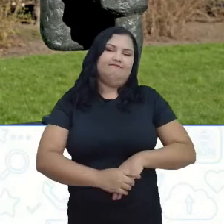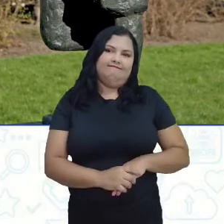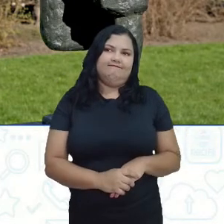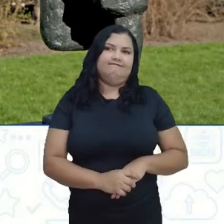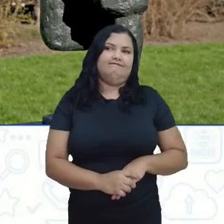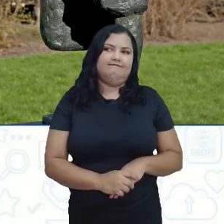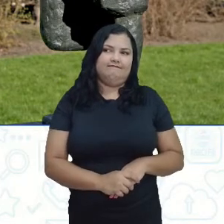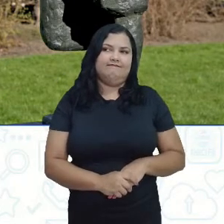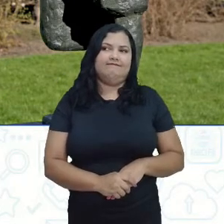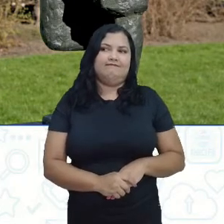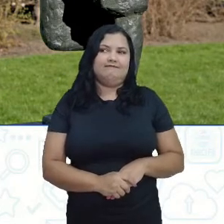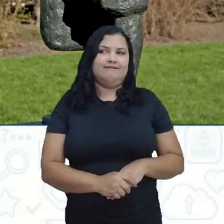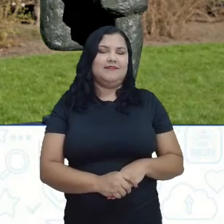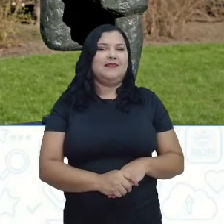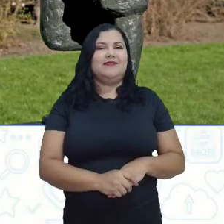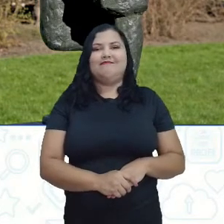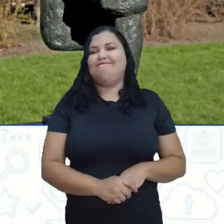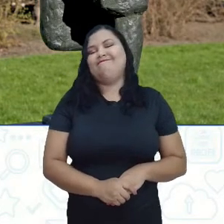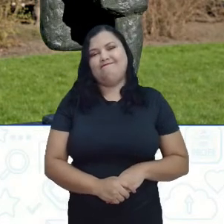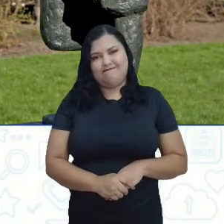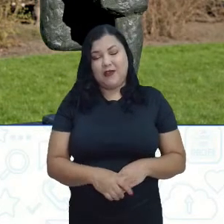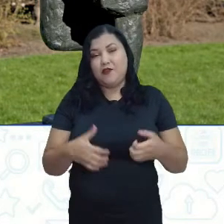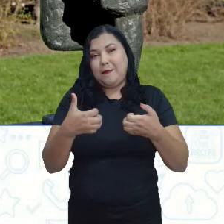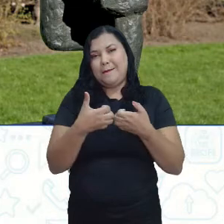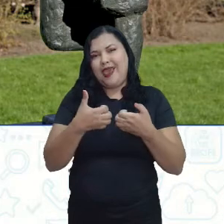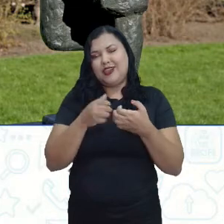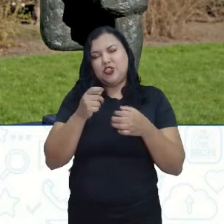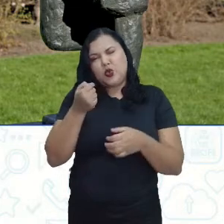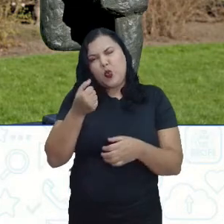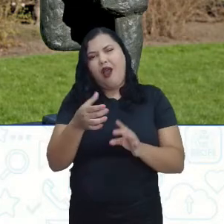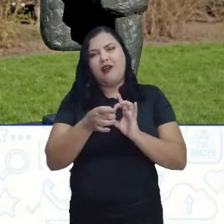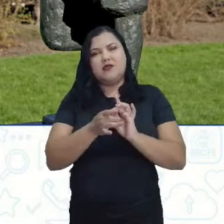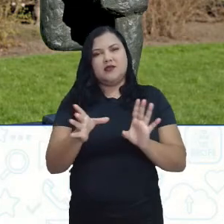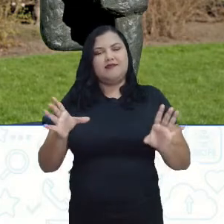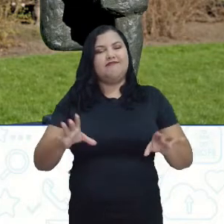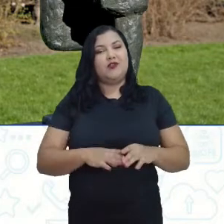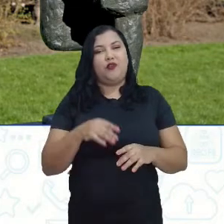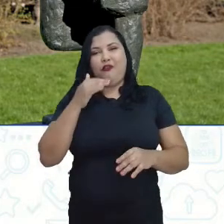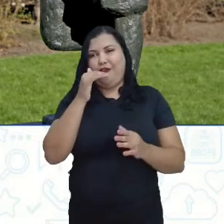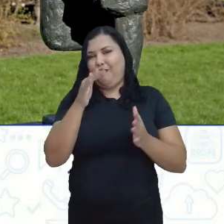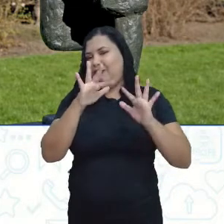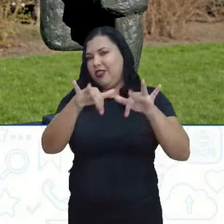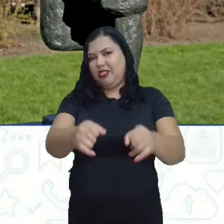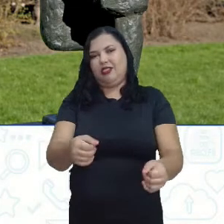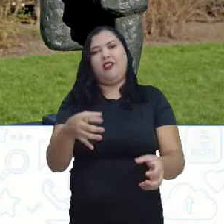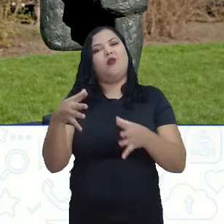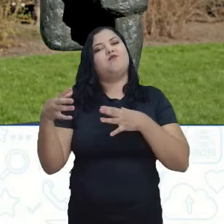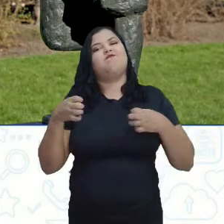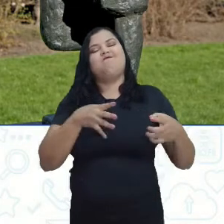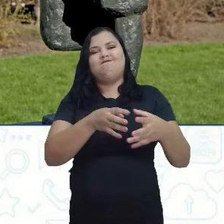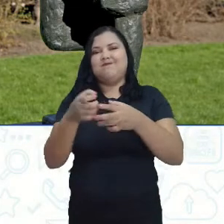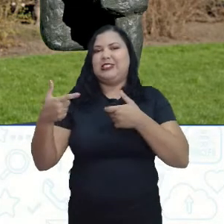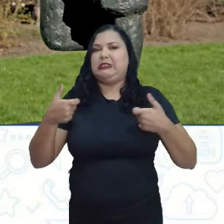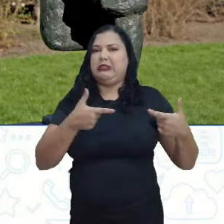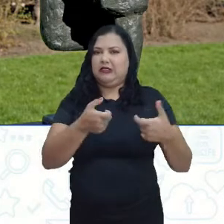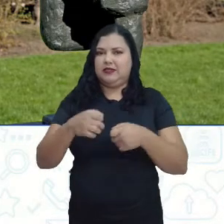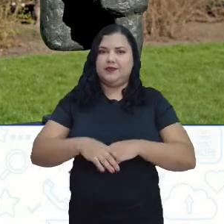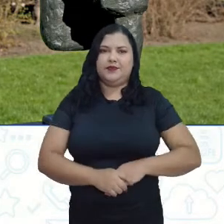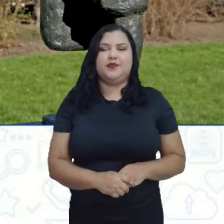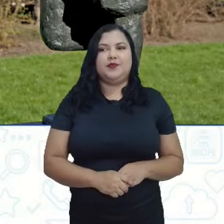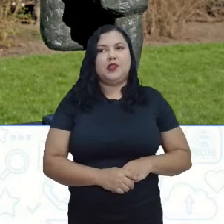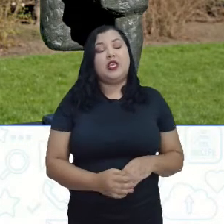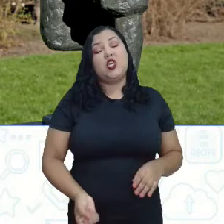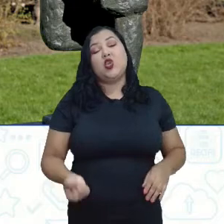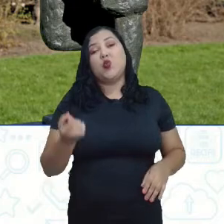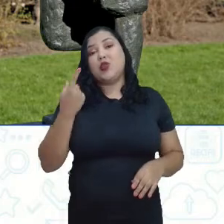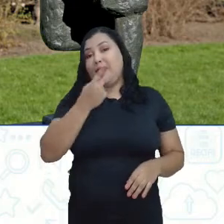Então elas morreram muito perto do fim da guerra. E o único sobrevivente